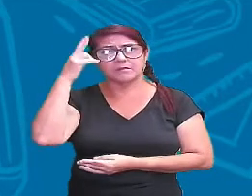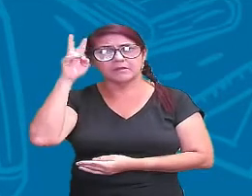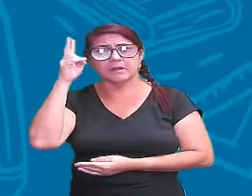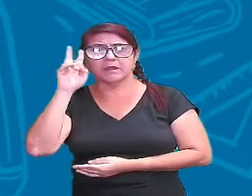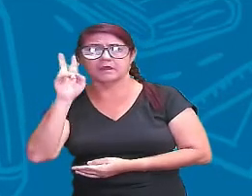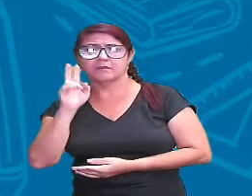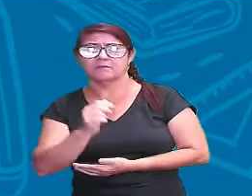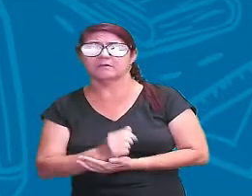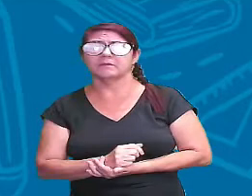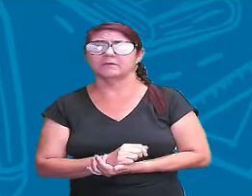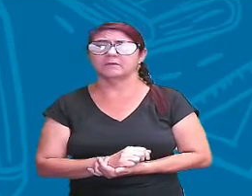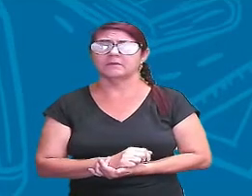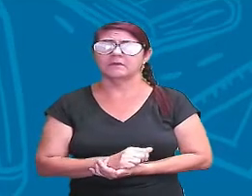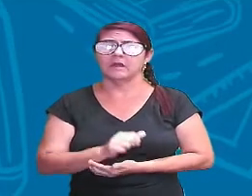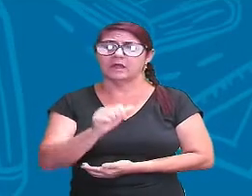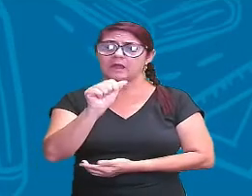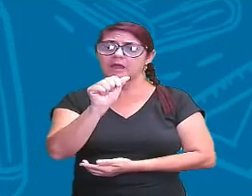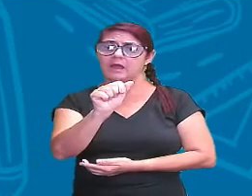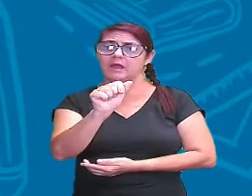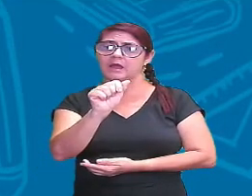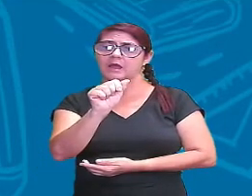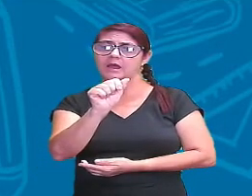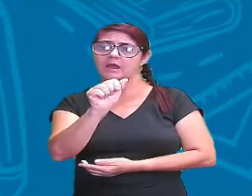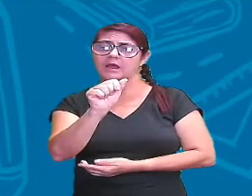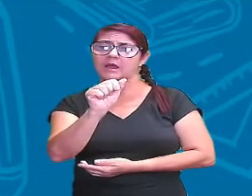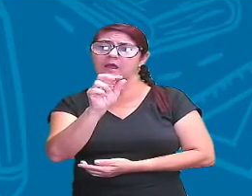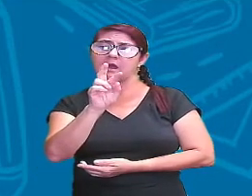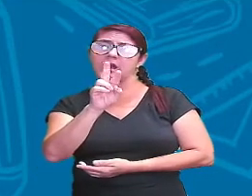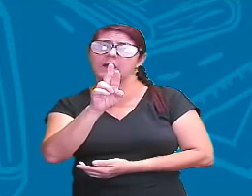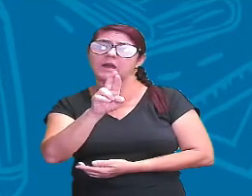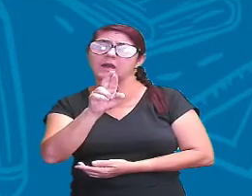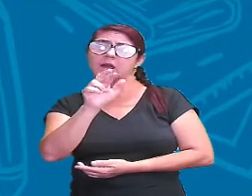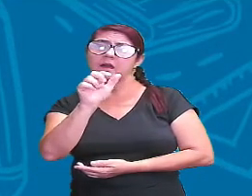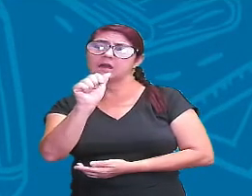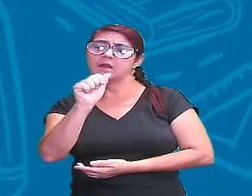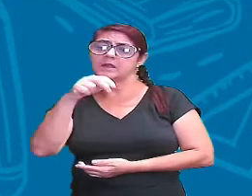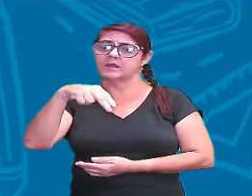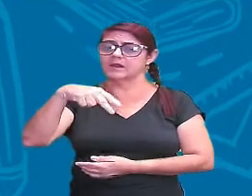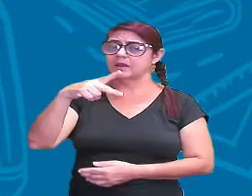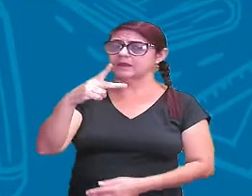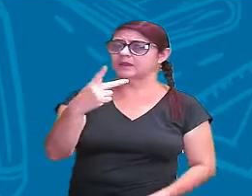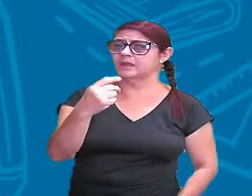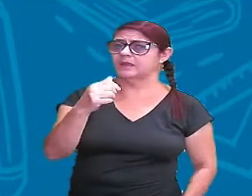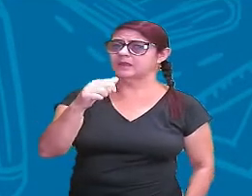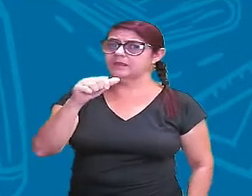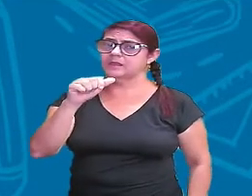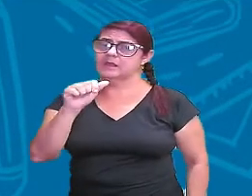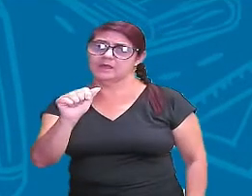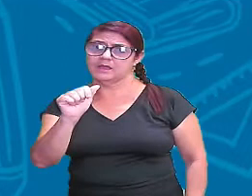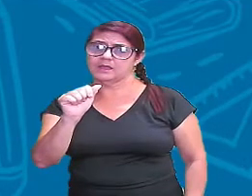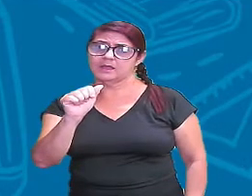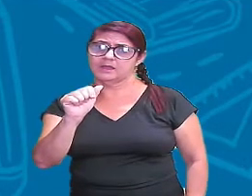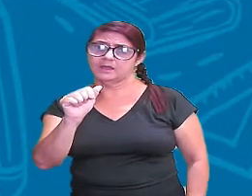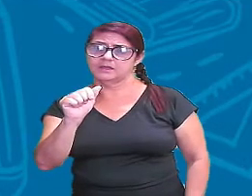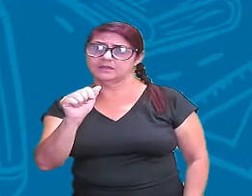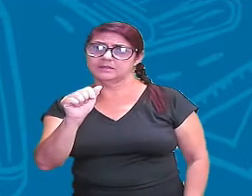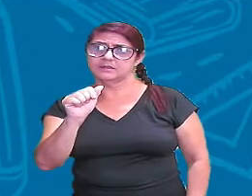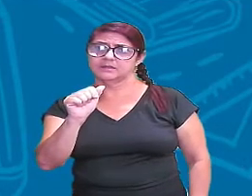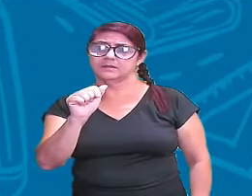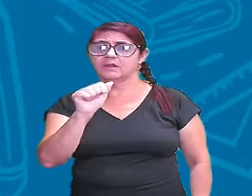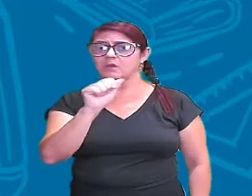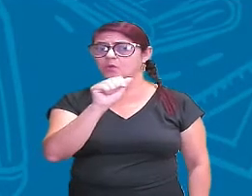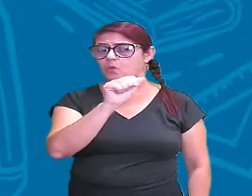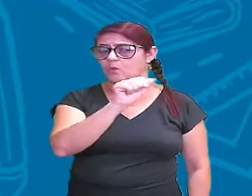público, no trava-língua? Aranha. Veja, aranha foi uma palavra que estava